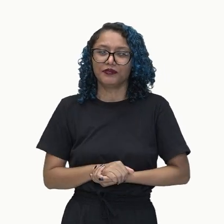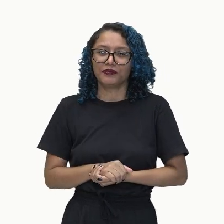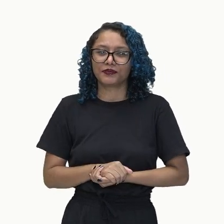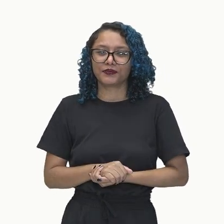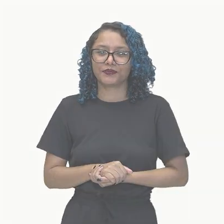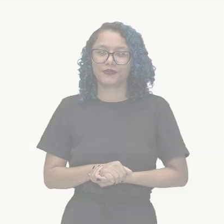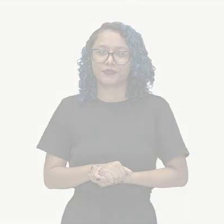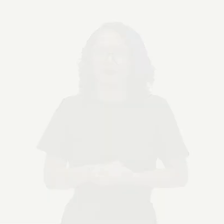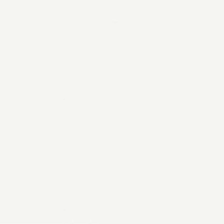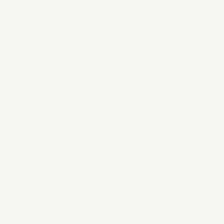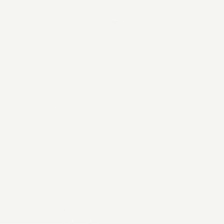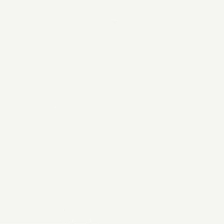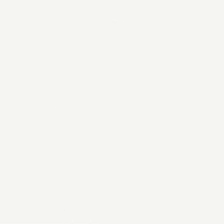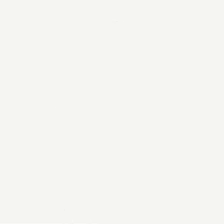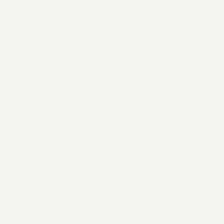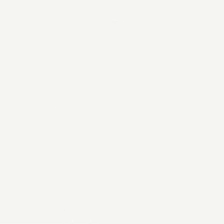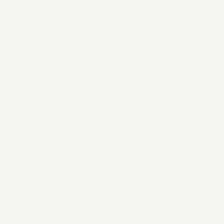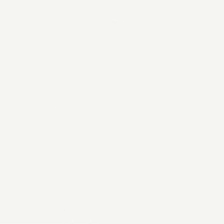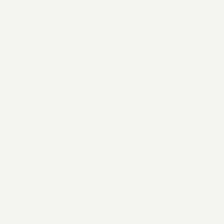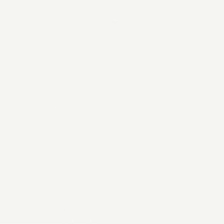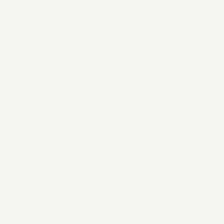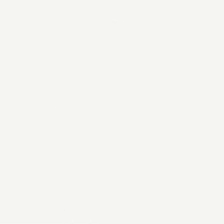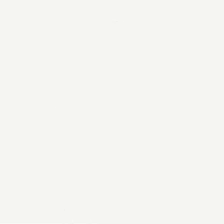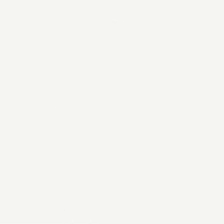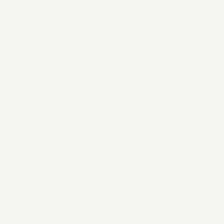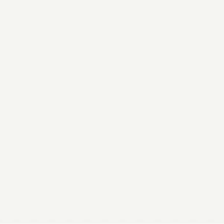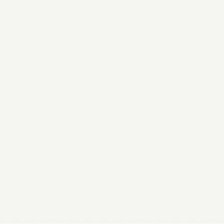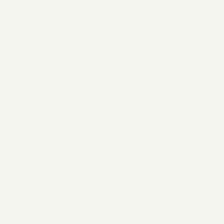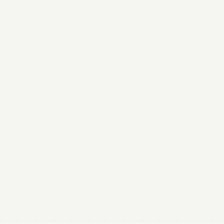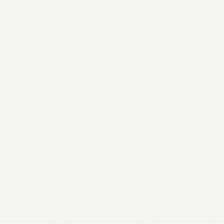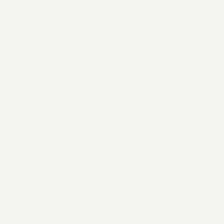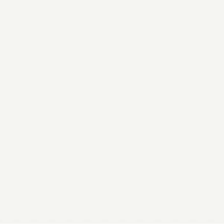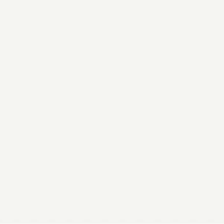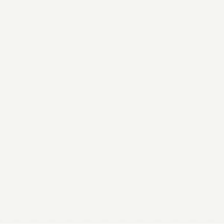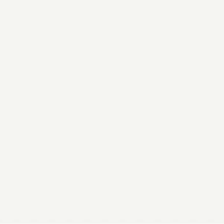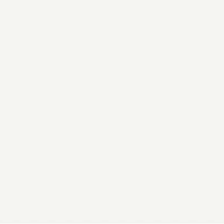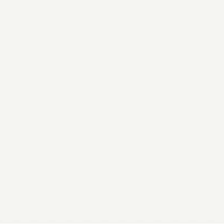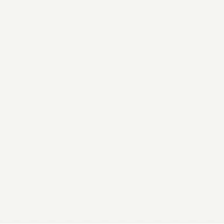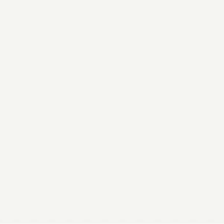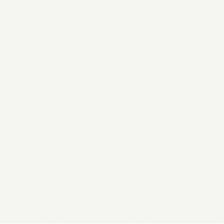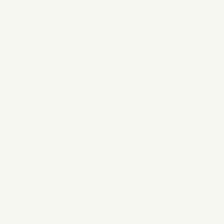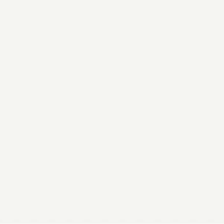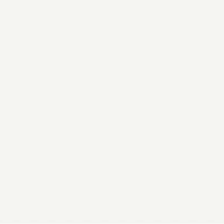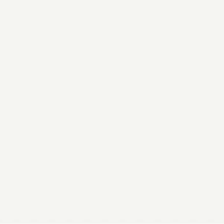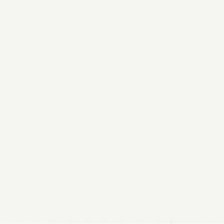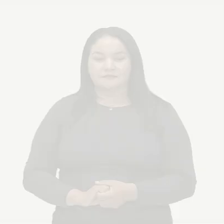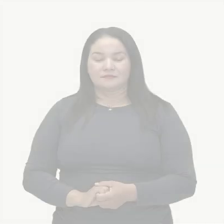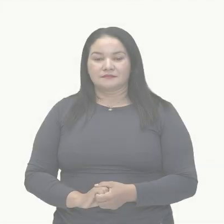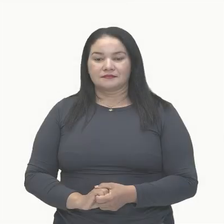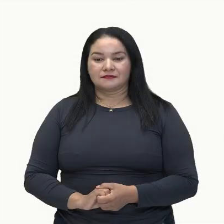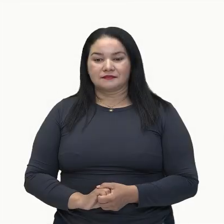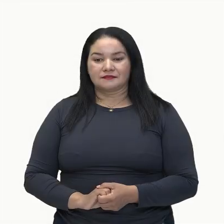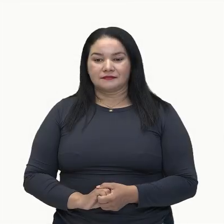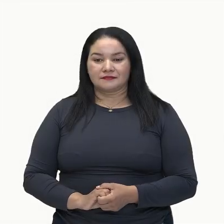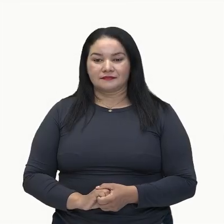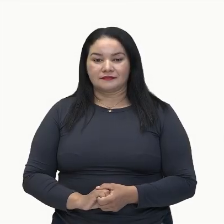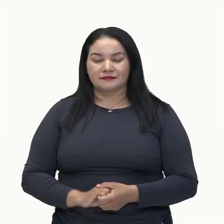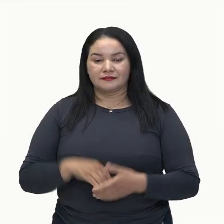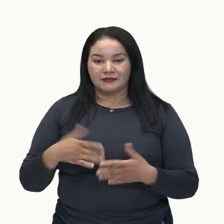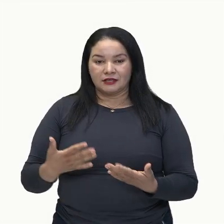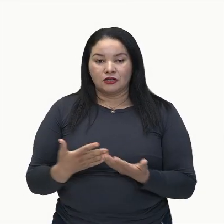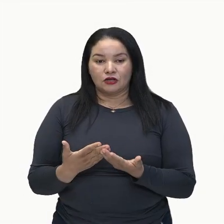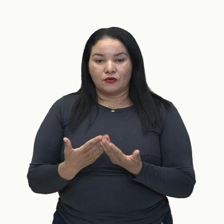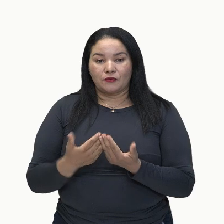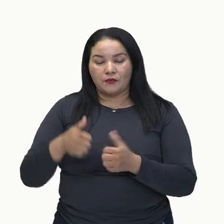como é a estrutura desse núcleo, associado, obviamente, à análise sobre a crítica social que a obra